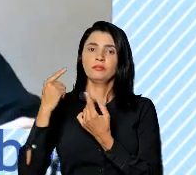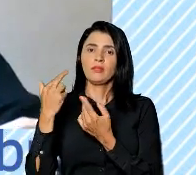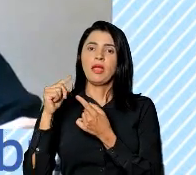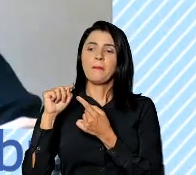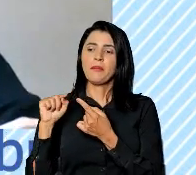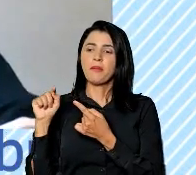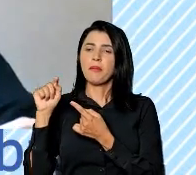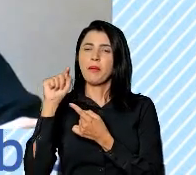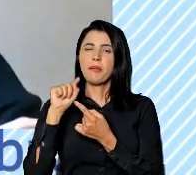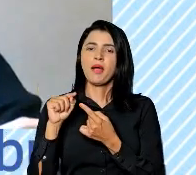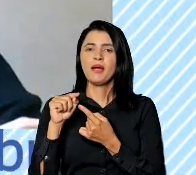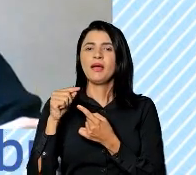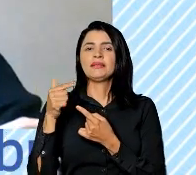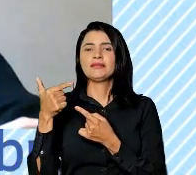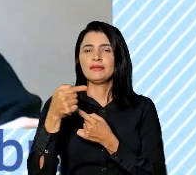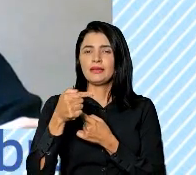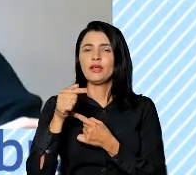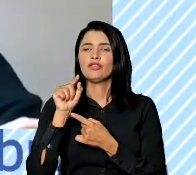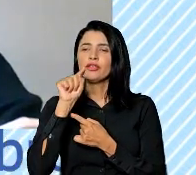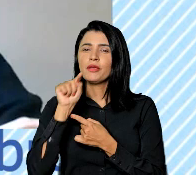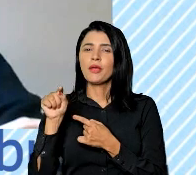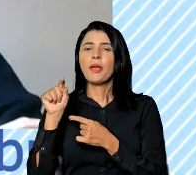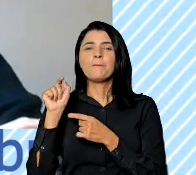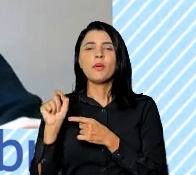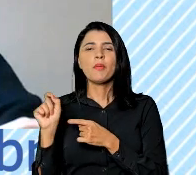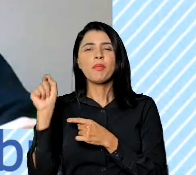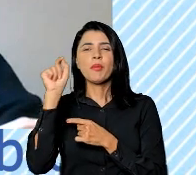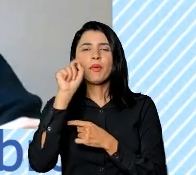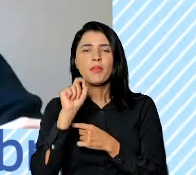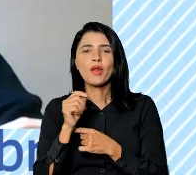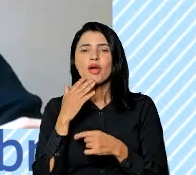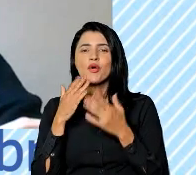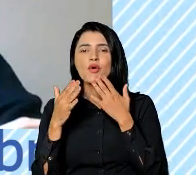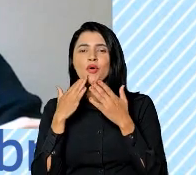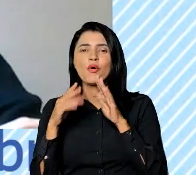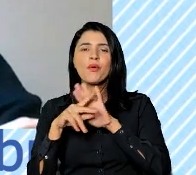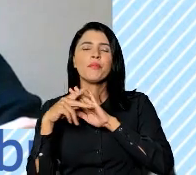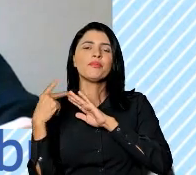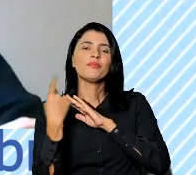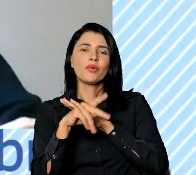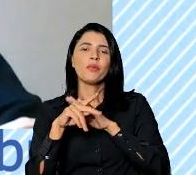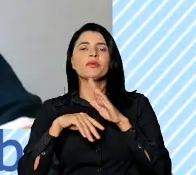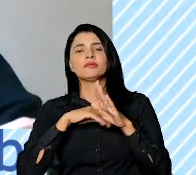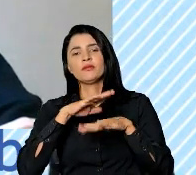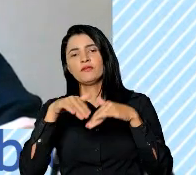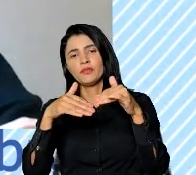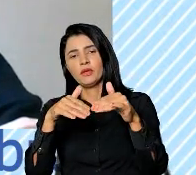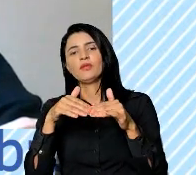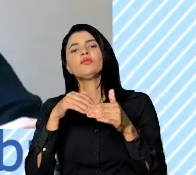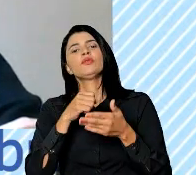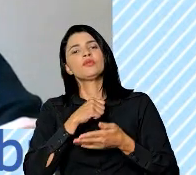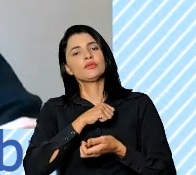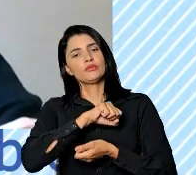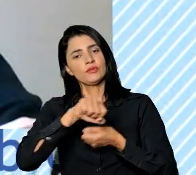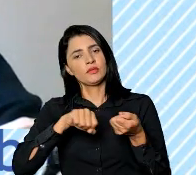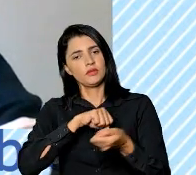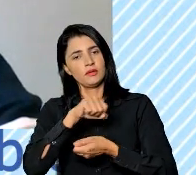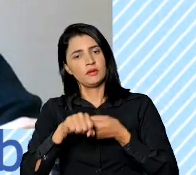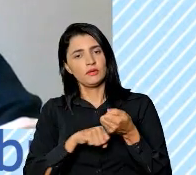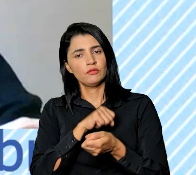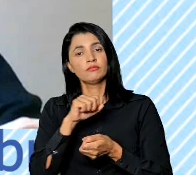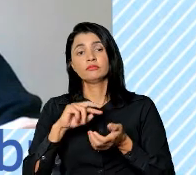bolinhas coloridas com as cores dos 17 Objetivos do Desenvolvimento Sustentável, significando